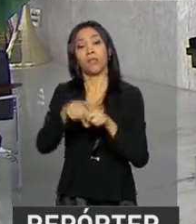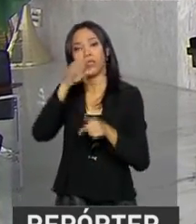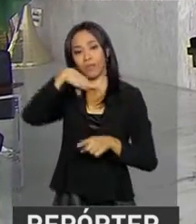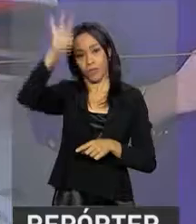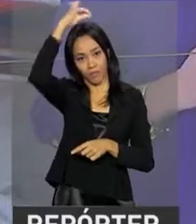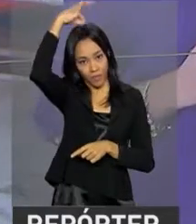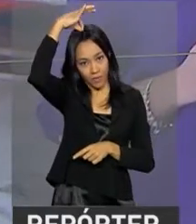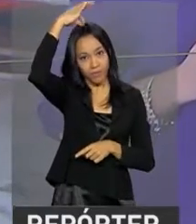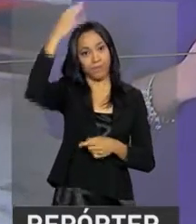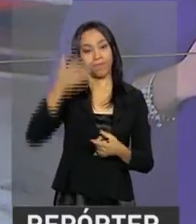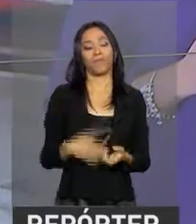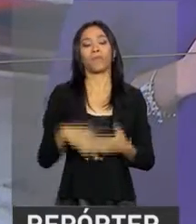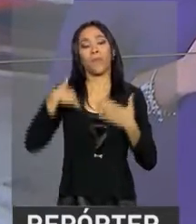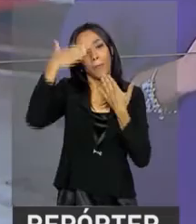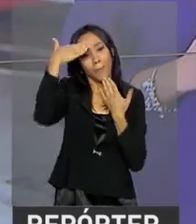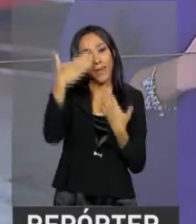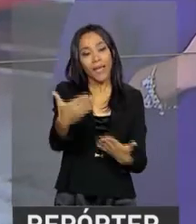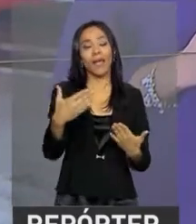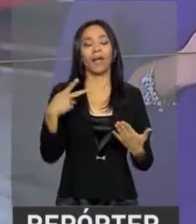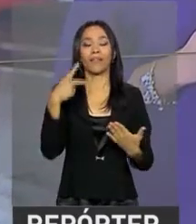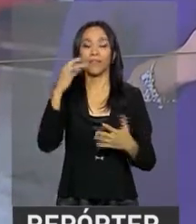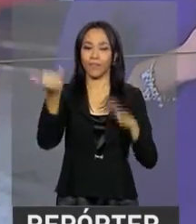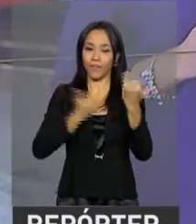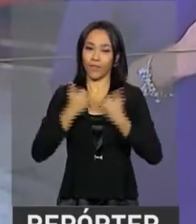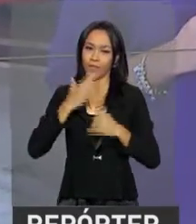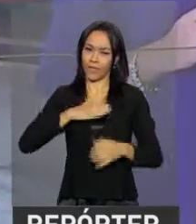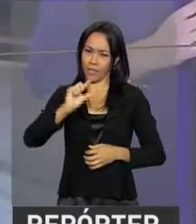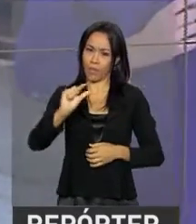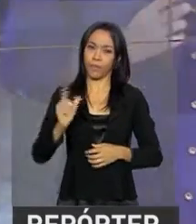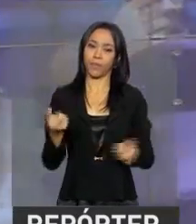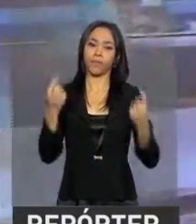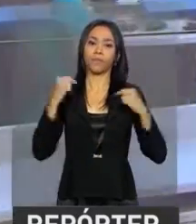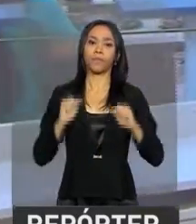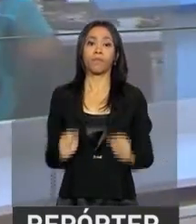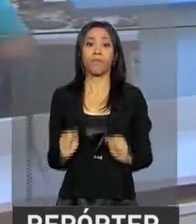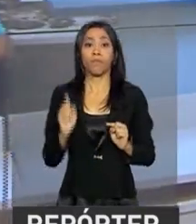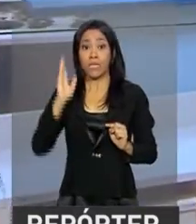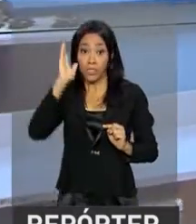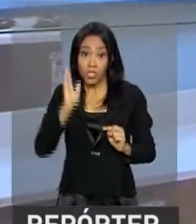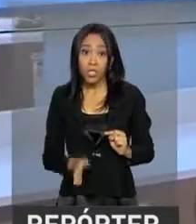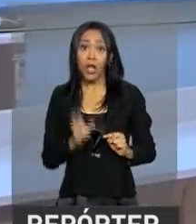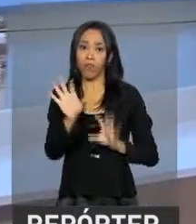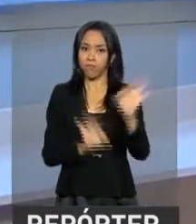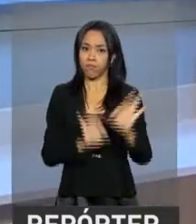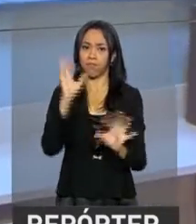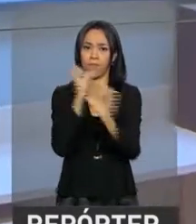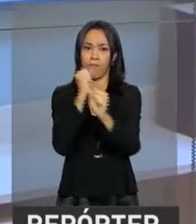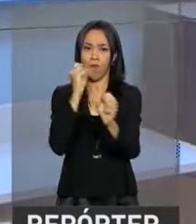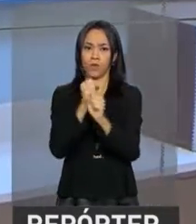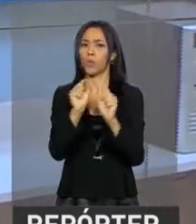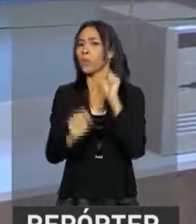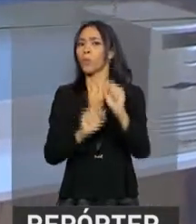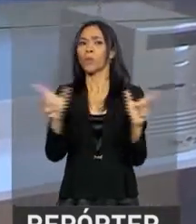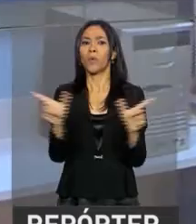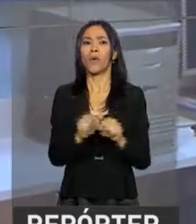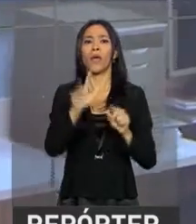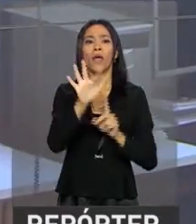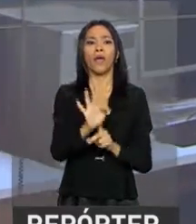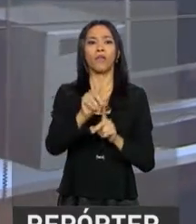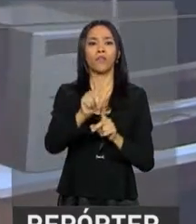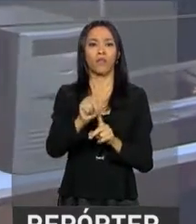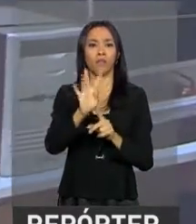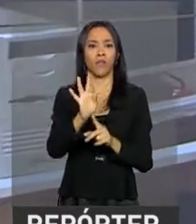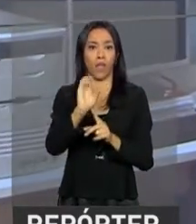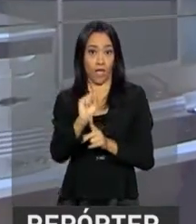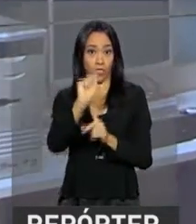você obrigada pelas suas informações a isso até daqui a pouco foi definido o orçamento do fundo de garantia do tempo de serviço para o